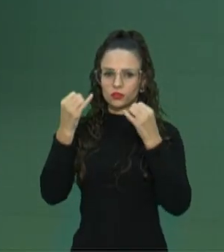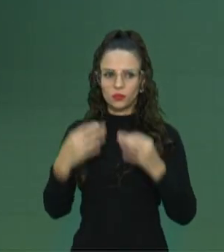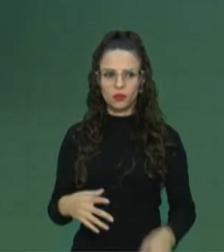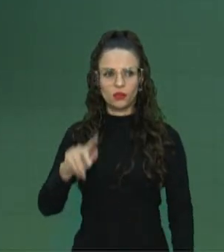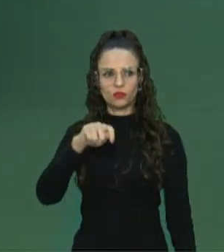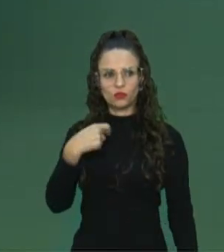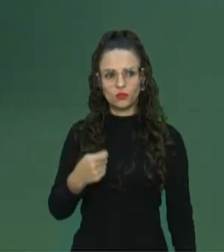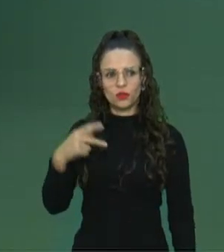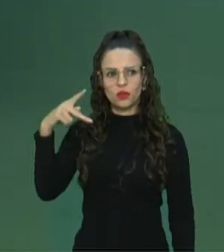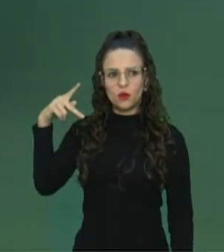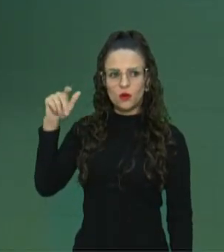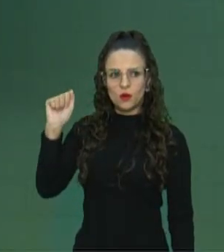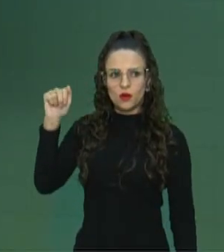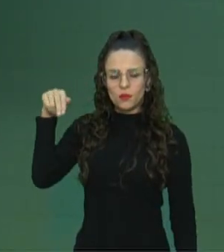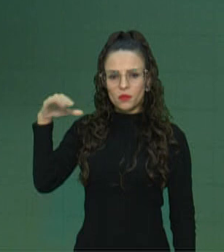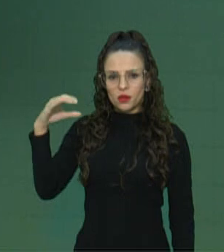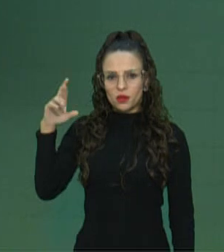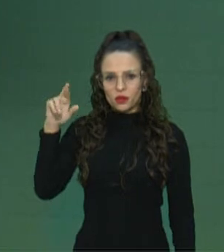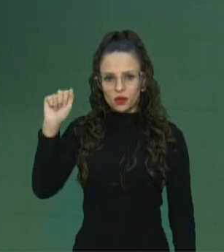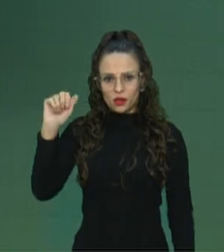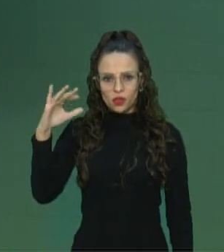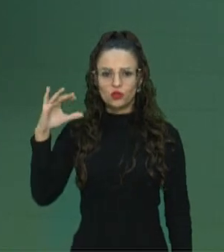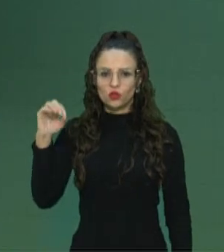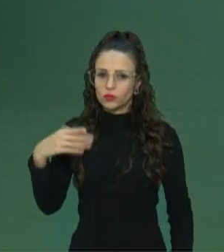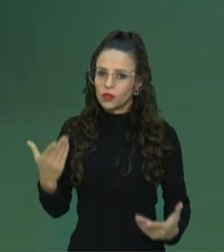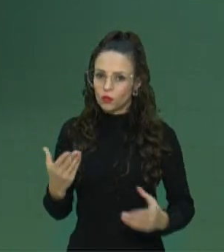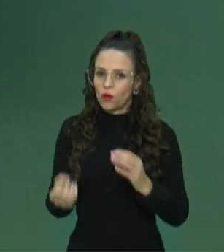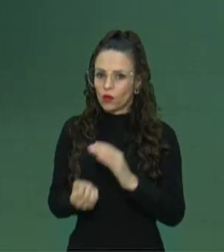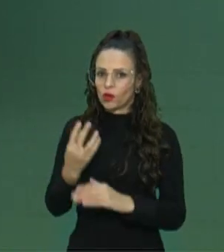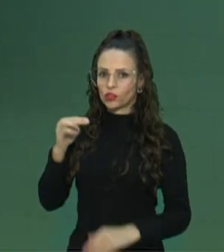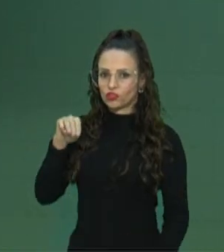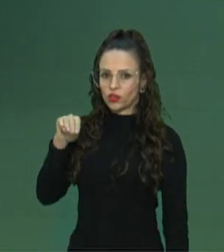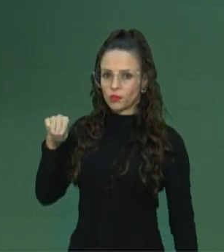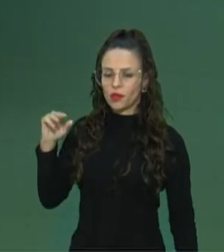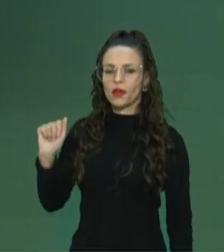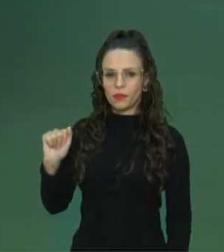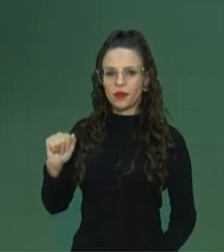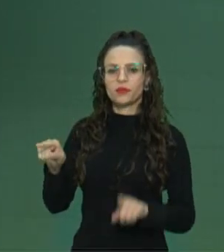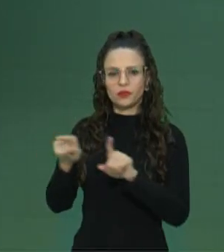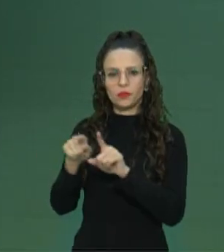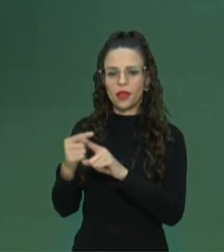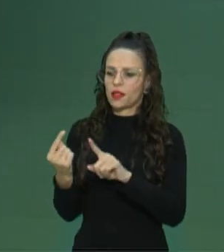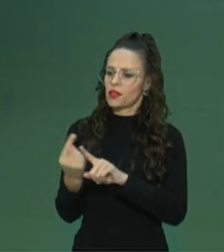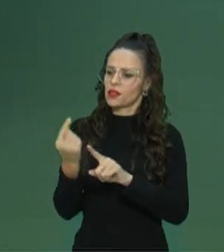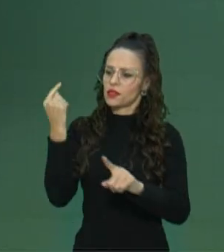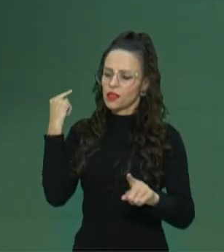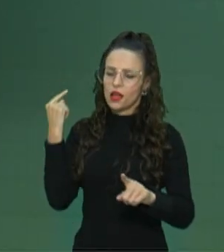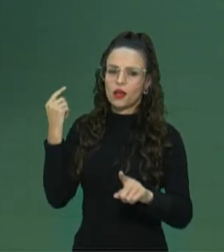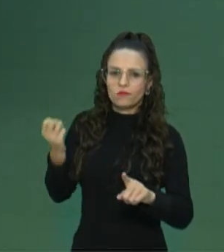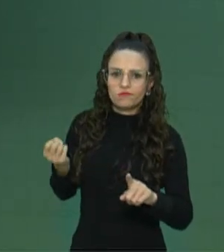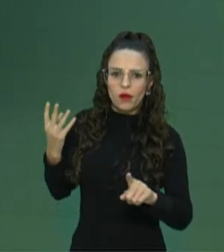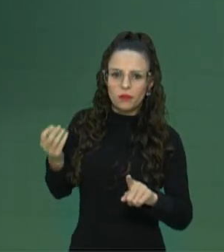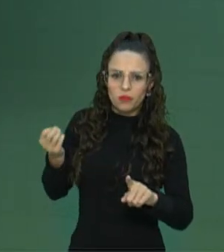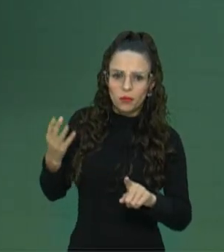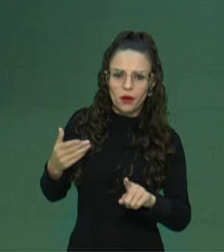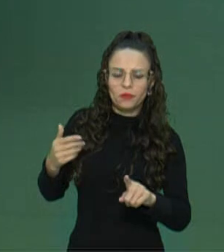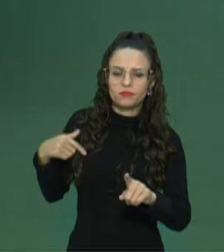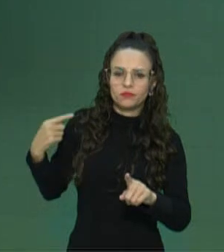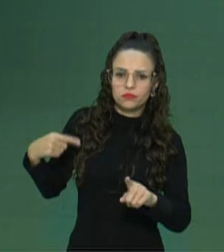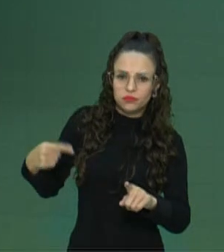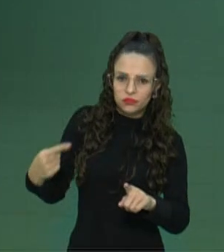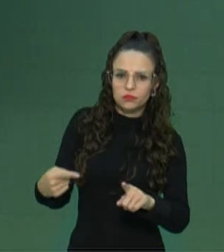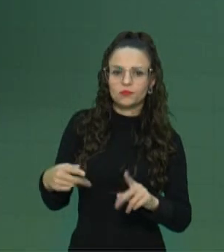Então também essa origem do MMA remete à ideia original lá, que quando surgiu as primeiras modalidades